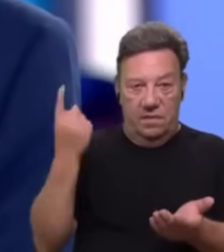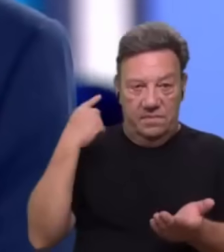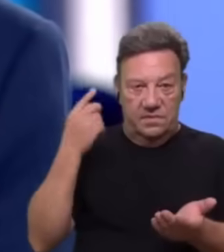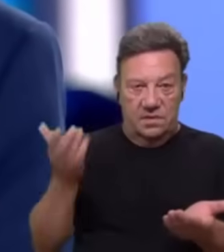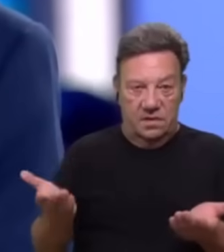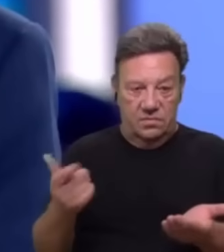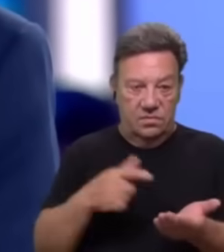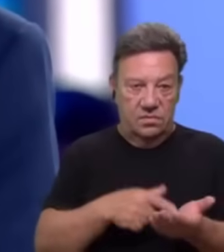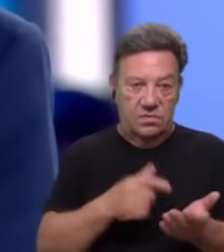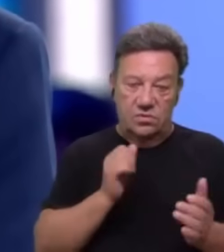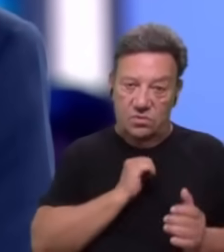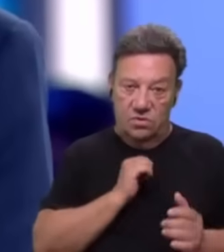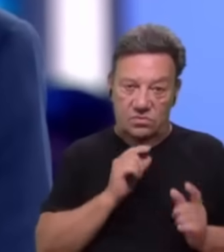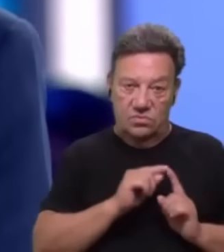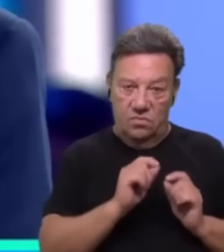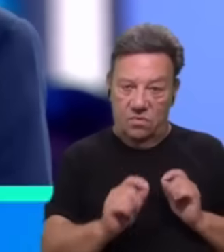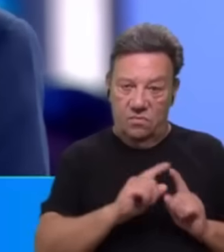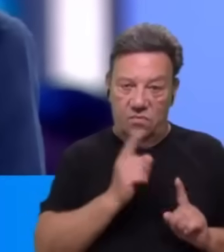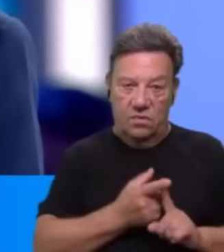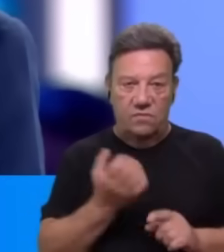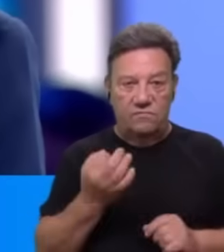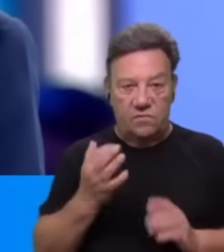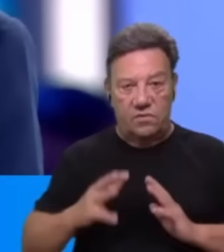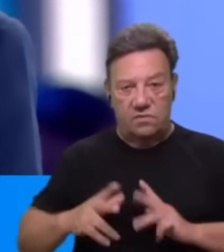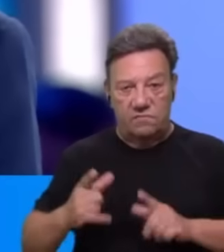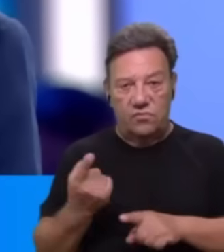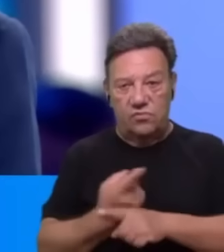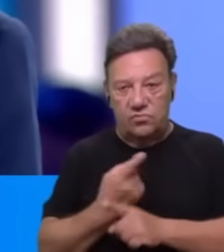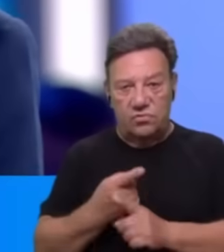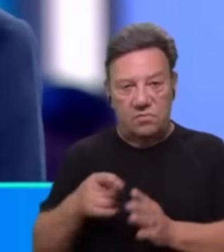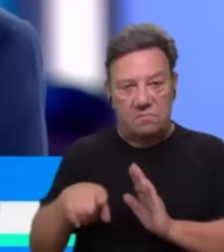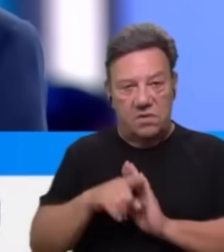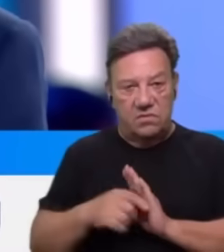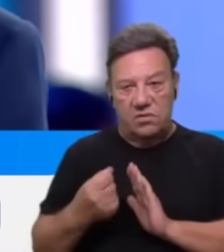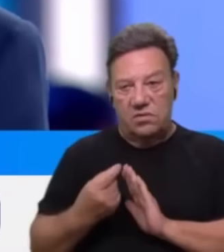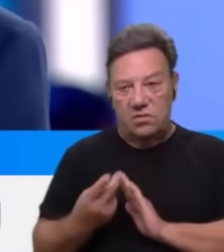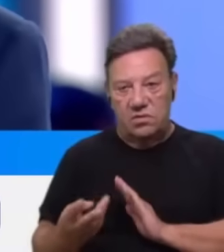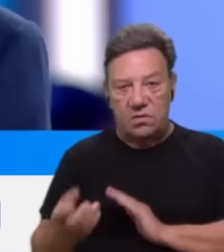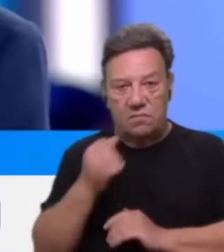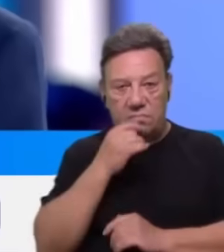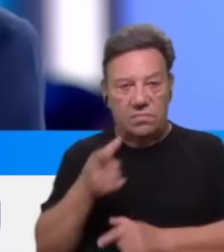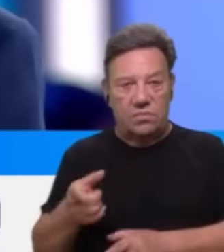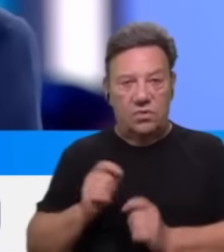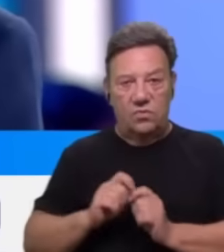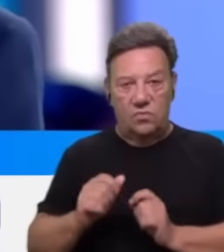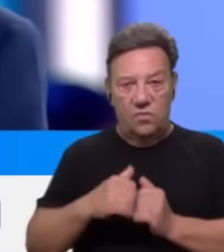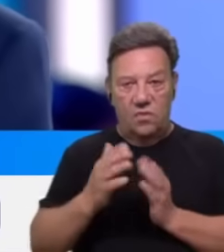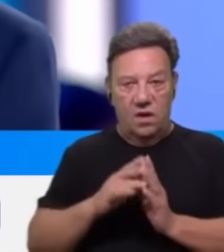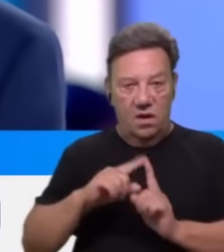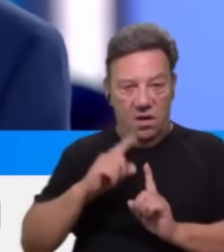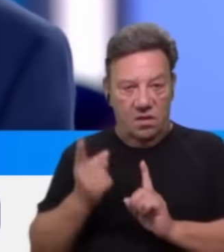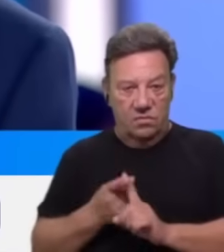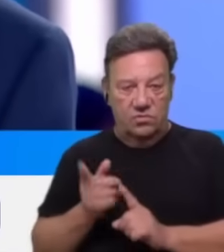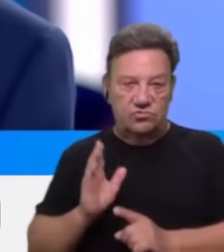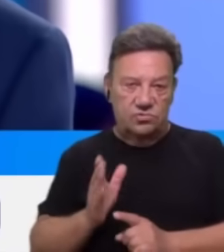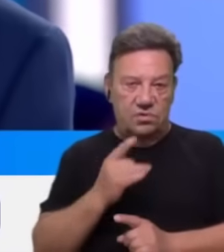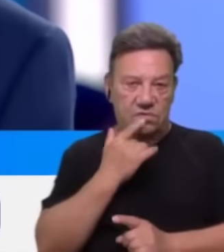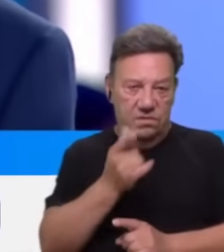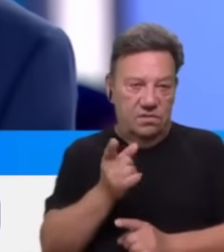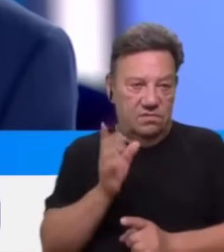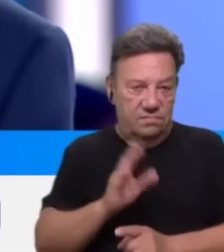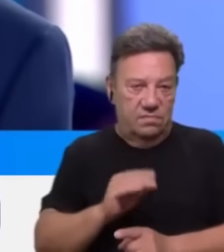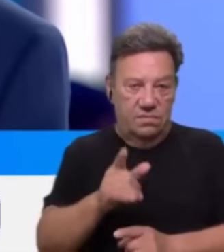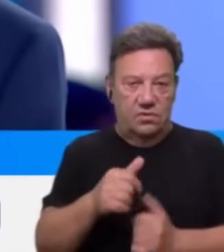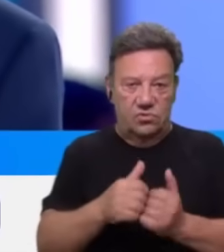nós ah ao longo do ano fomos desenvolver num conjunto de medidas que nos permitiu durante todo o ano e já tenho dito isto